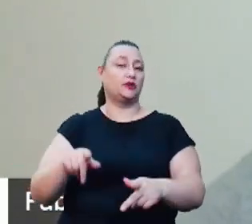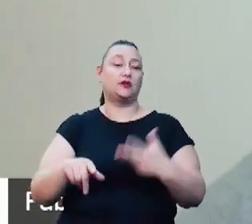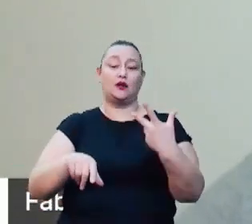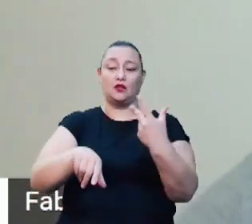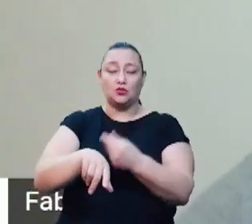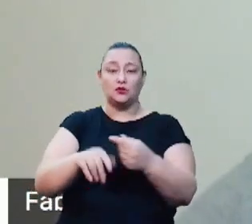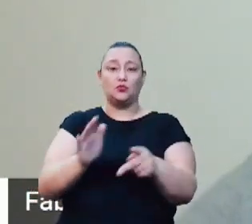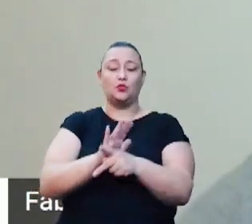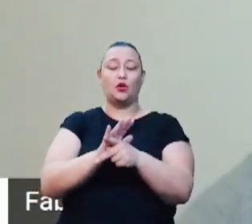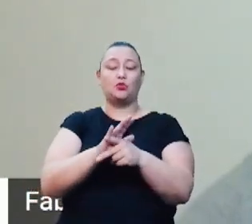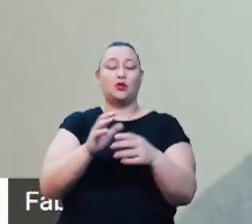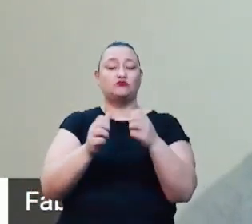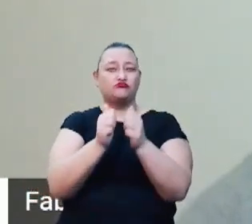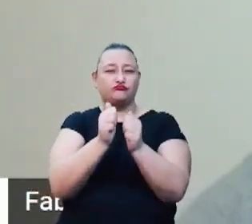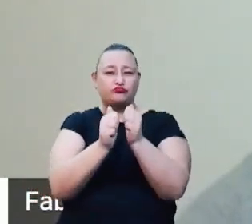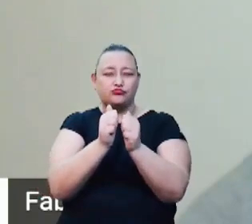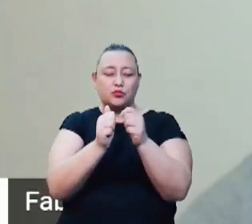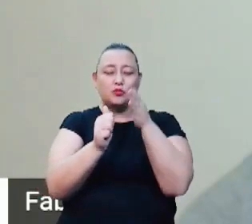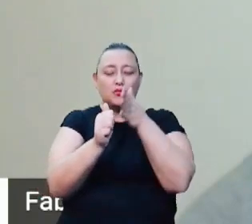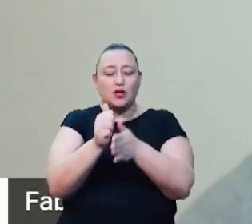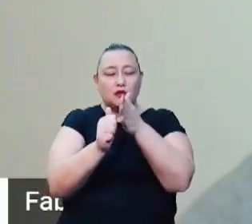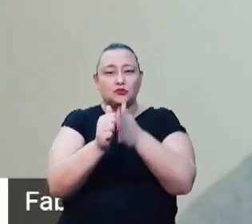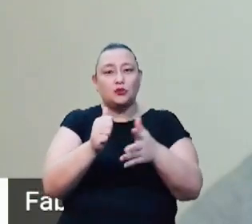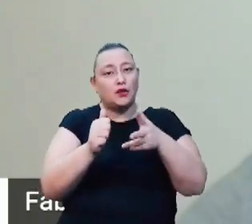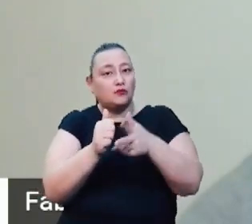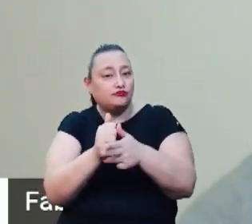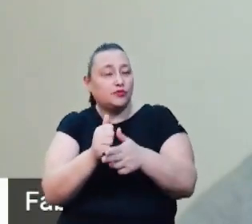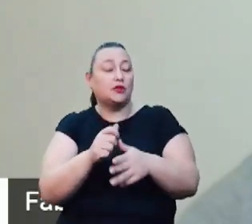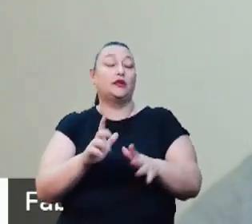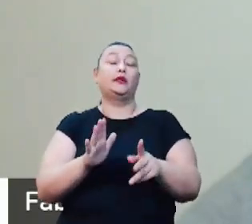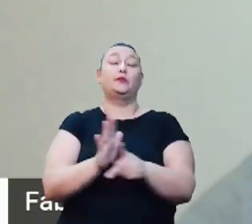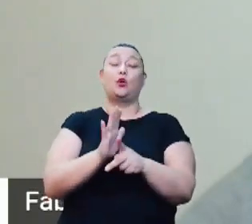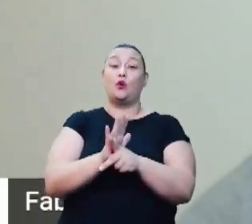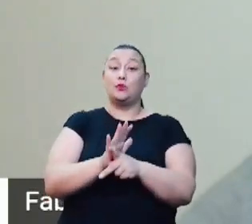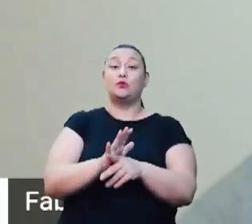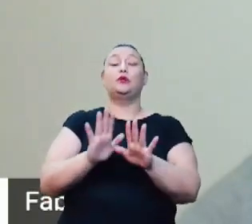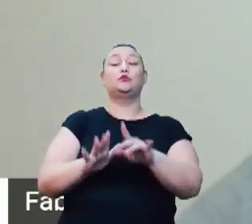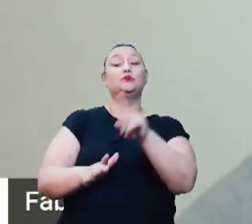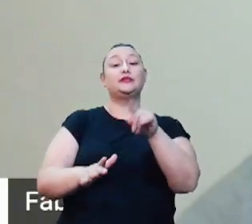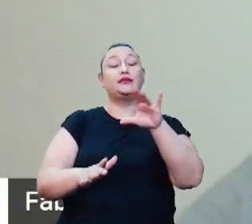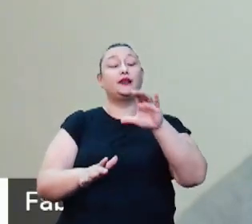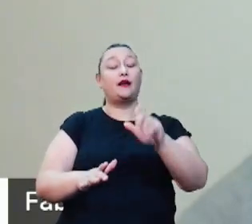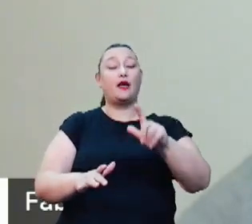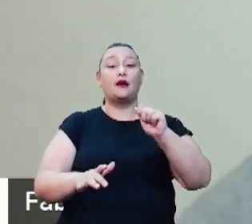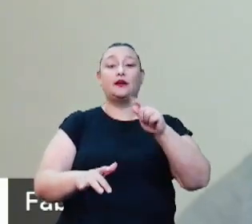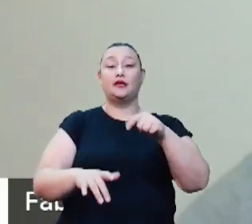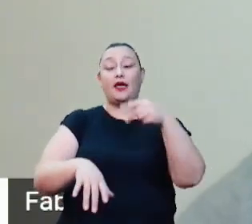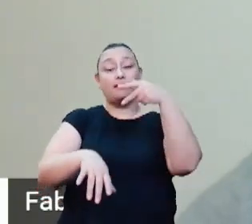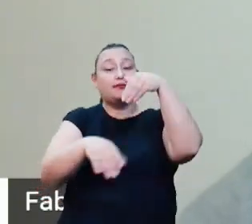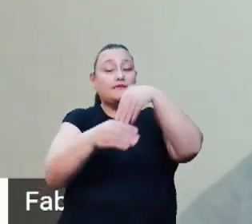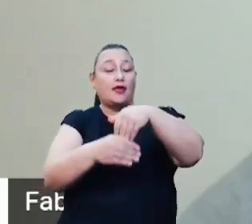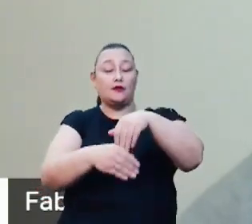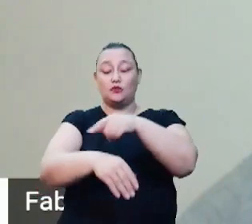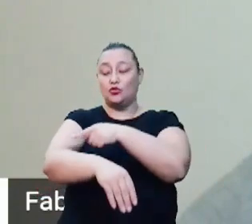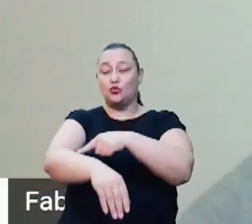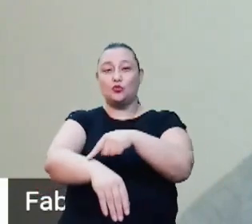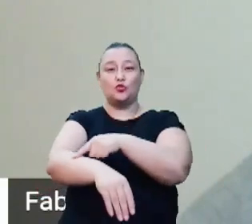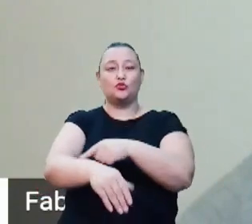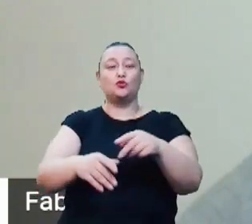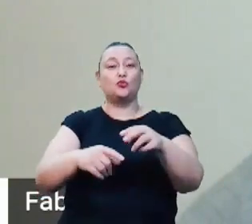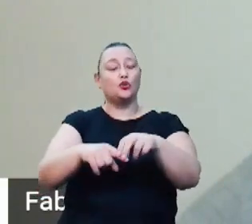ali na junção, né? E o Ziclag ele atua nos canais de cálcio da célula muscular, então a gente acha